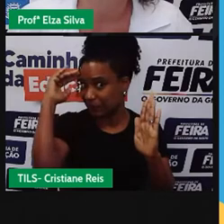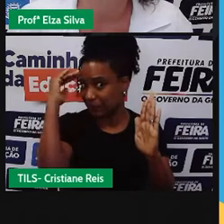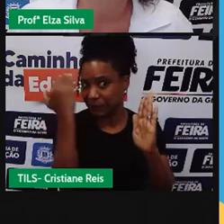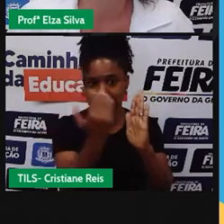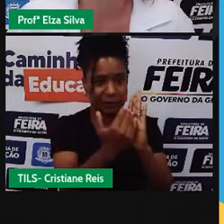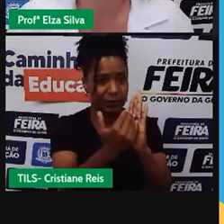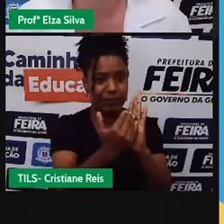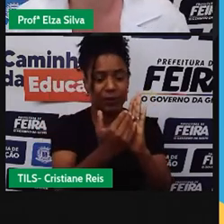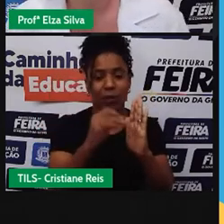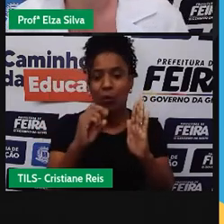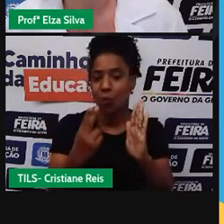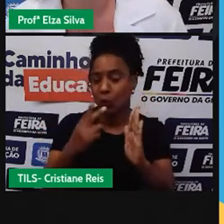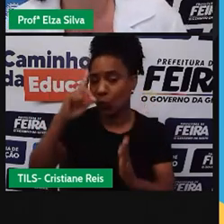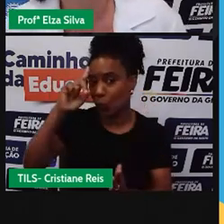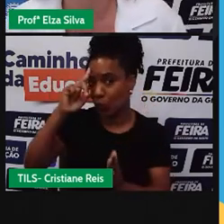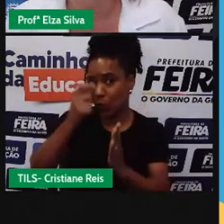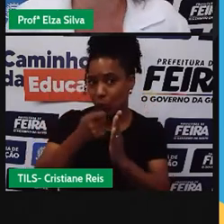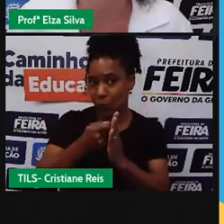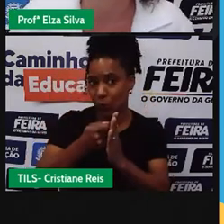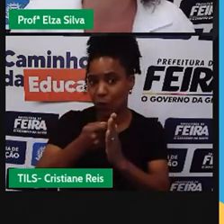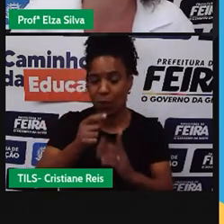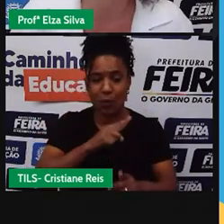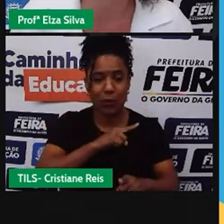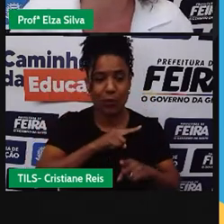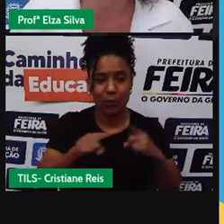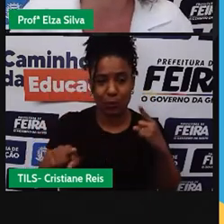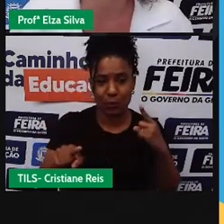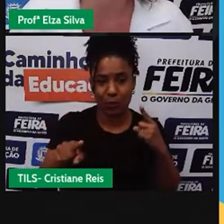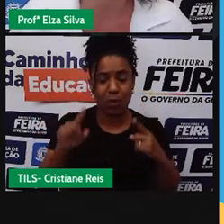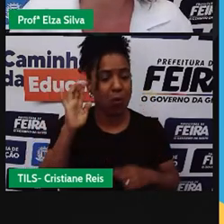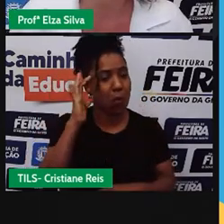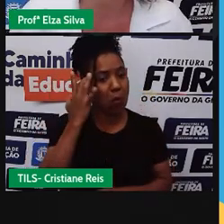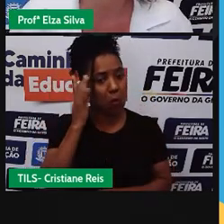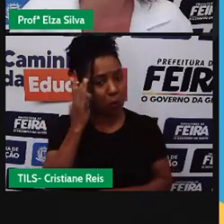determinações ou até mesmo proibições ou deduções.